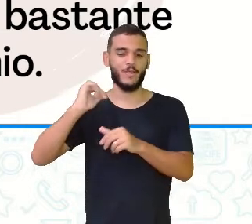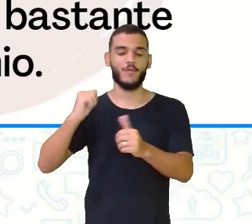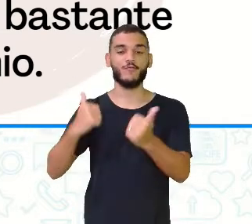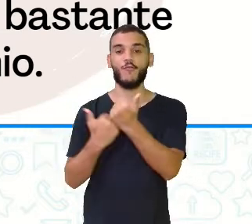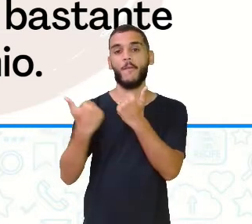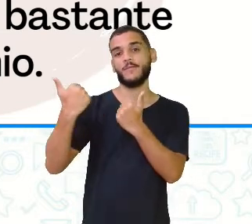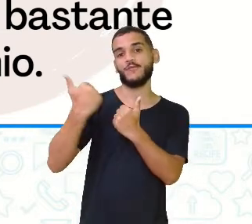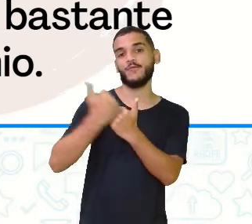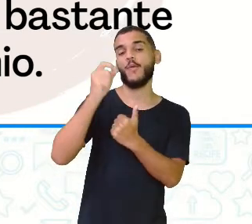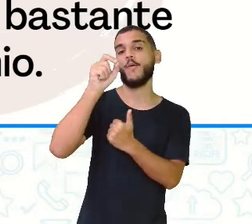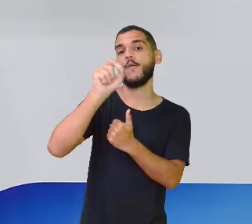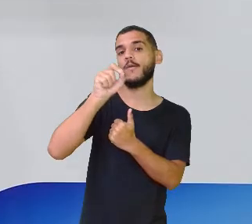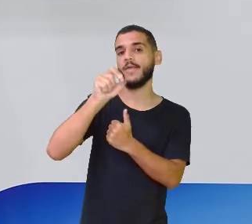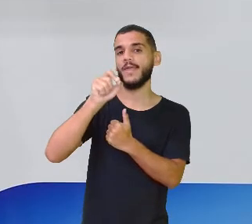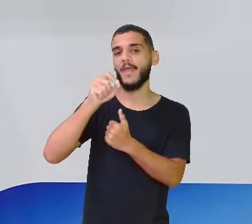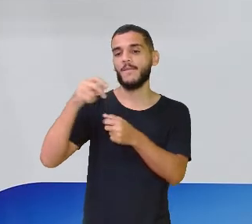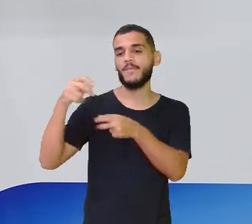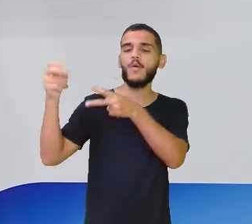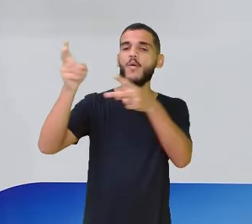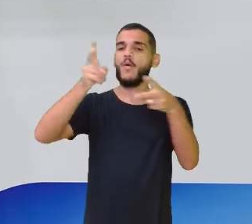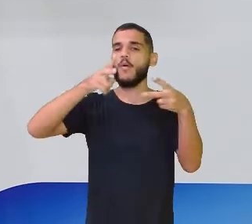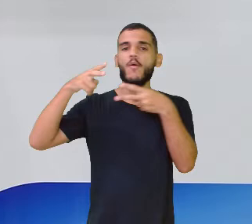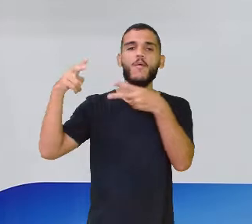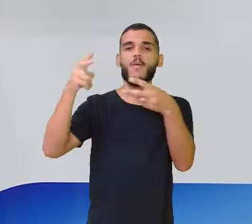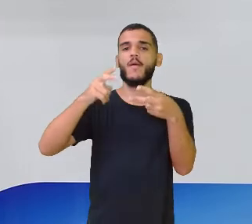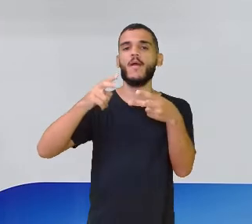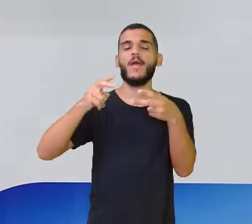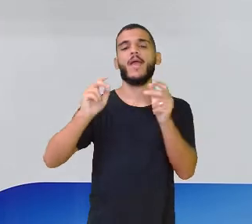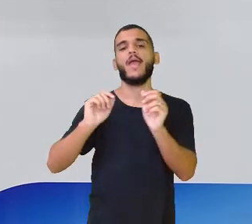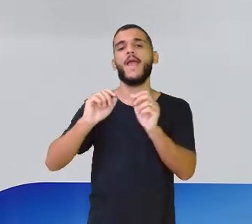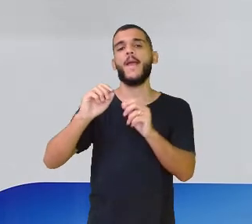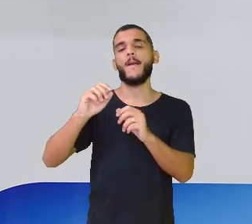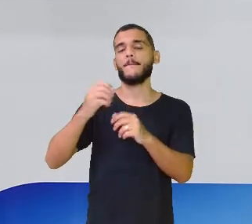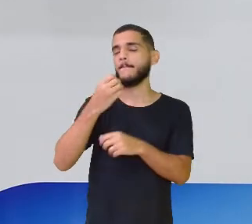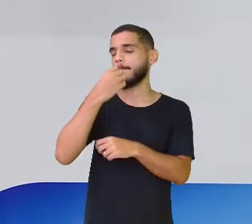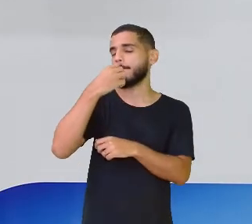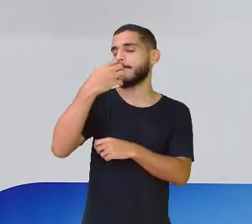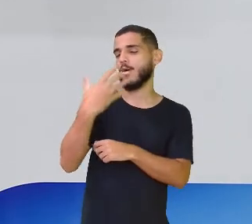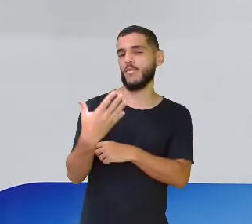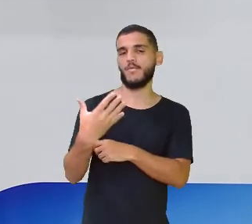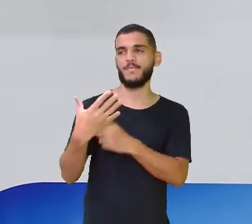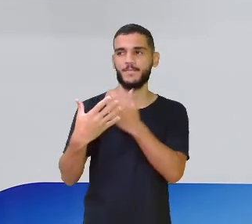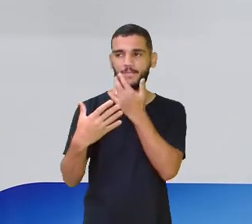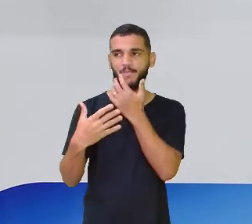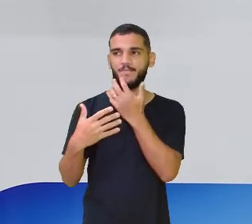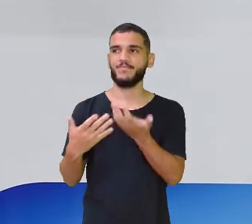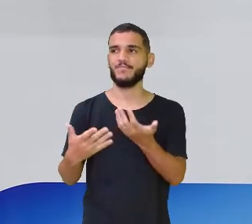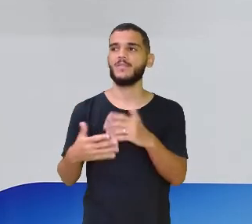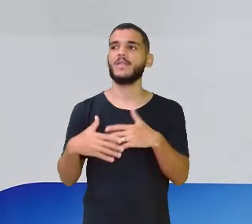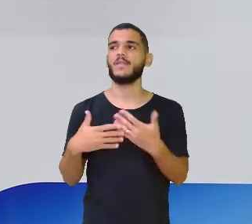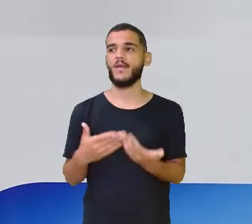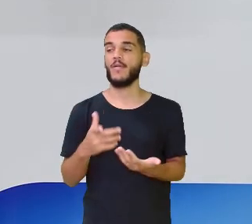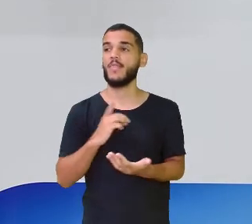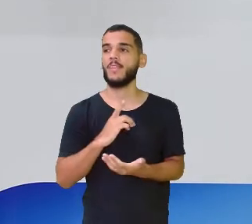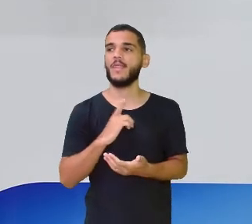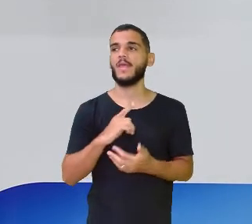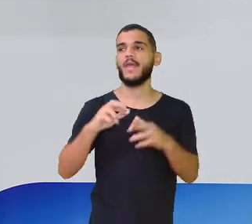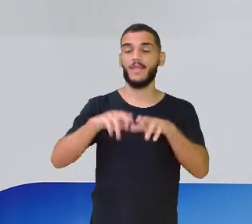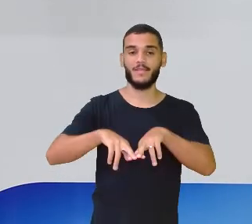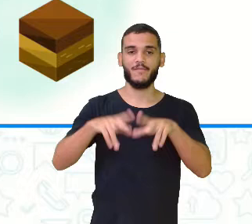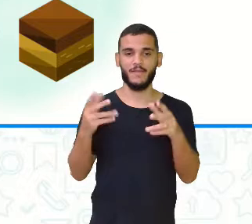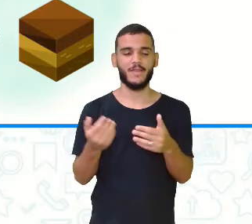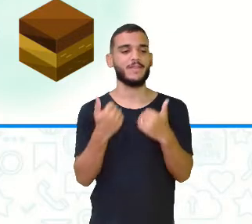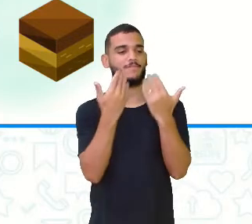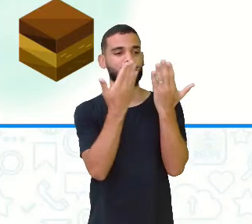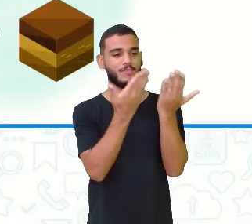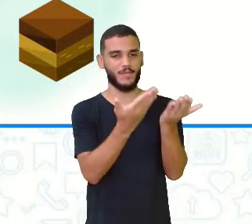o oxigênio para aqueles seres que estão ali, tá certo? E aqui está a diferença